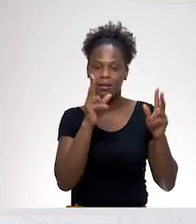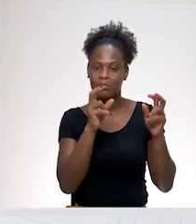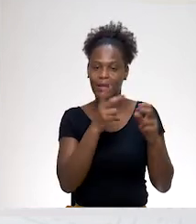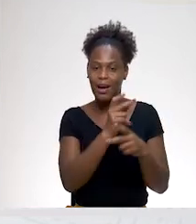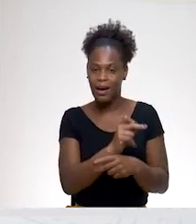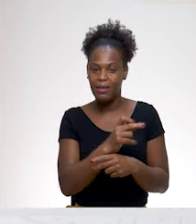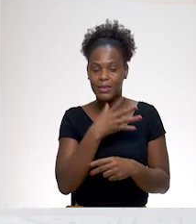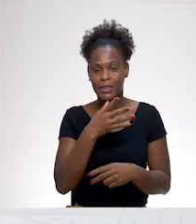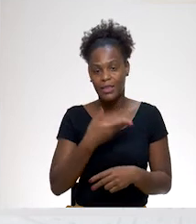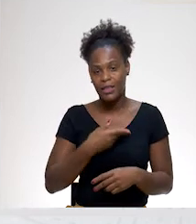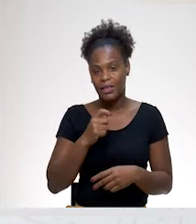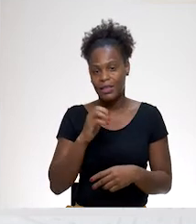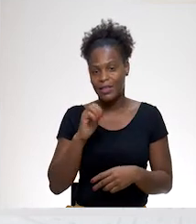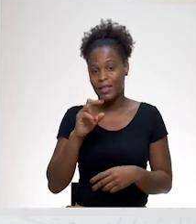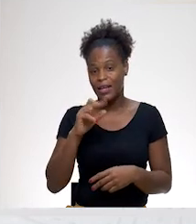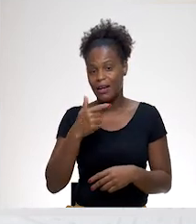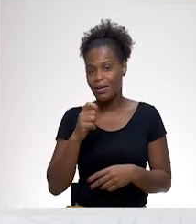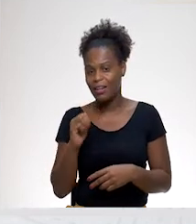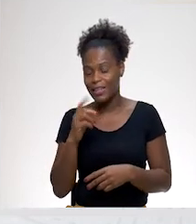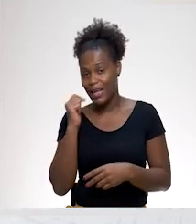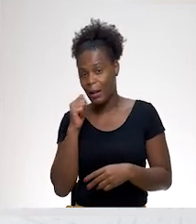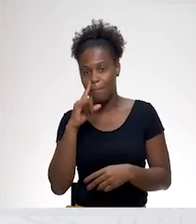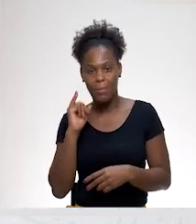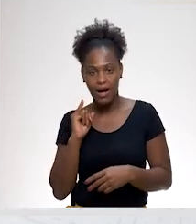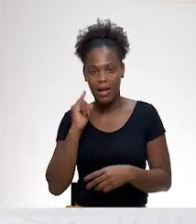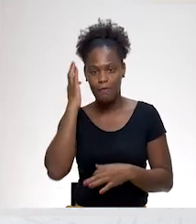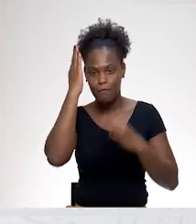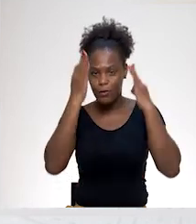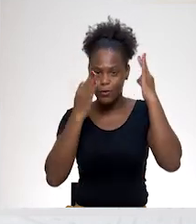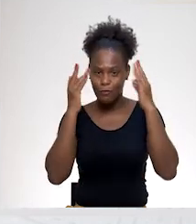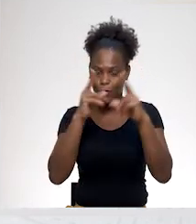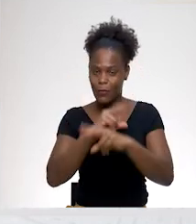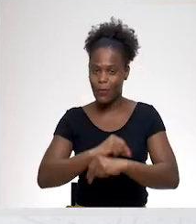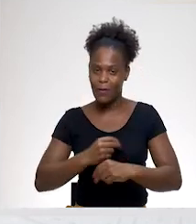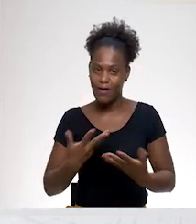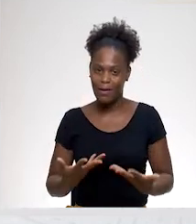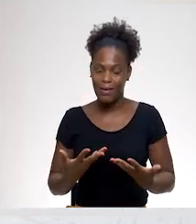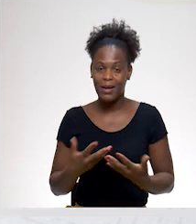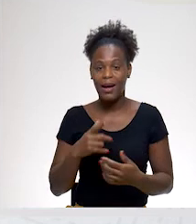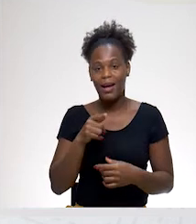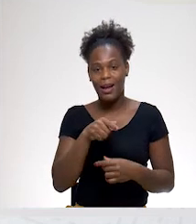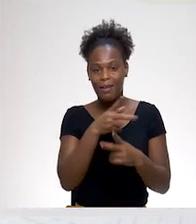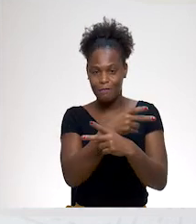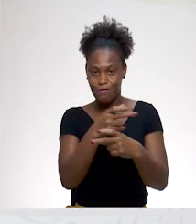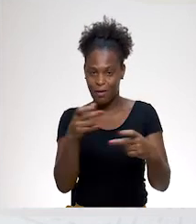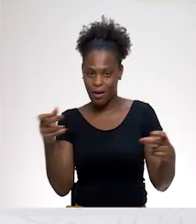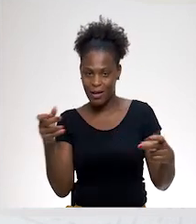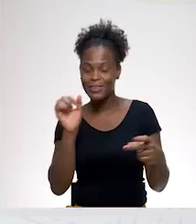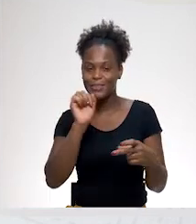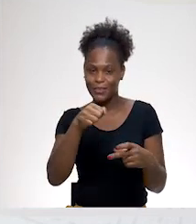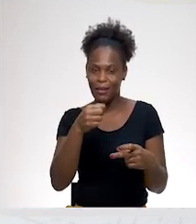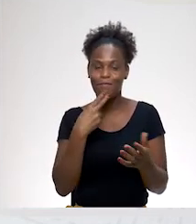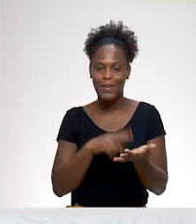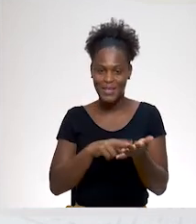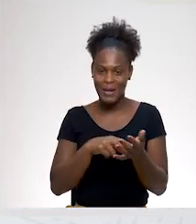seguinte: Descartes é considerado o pai da filosofia moderna. Esta afirmação é